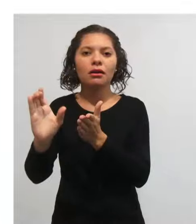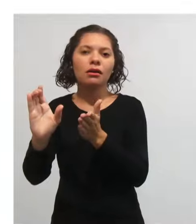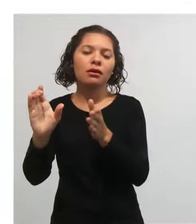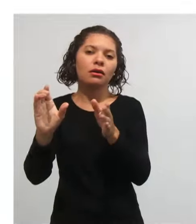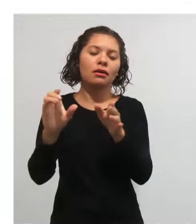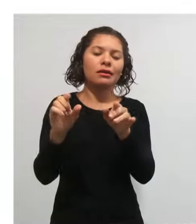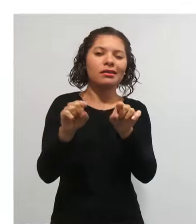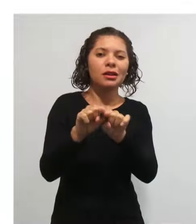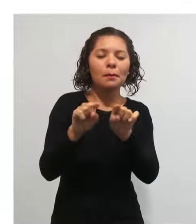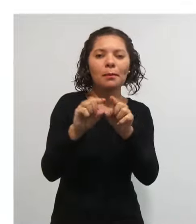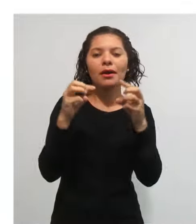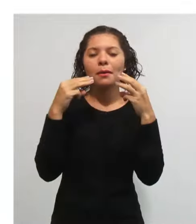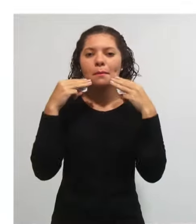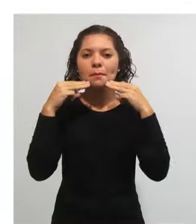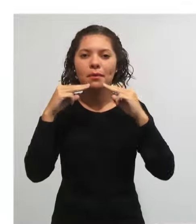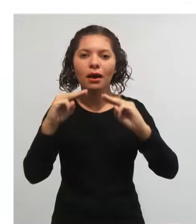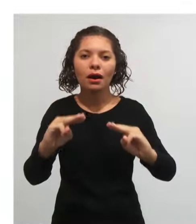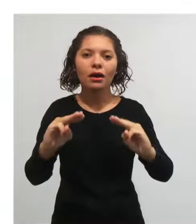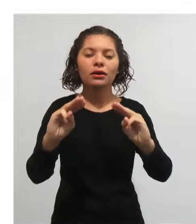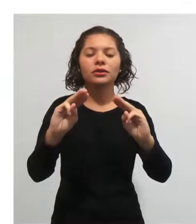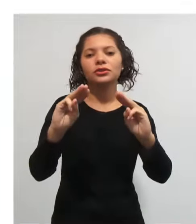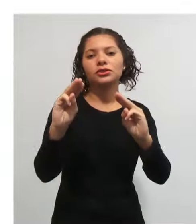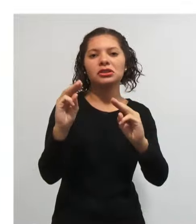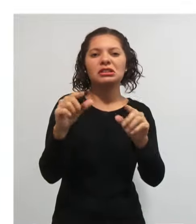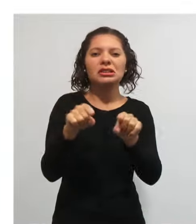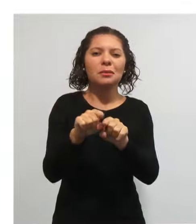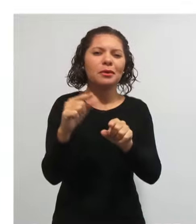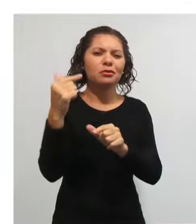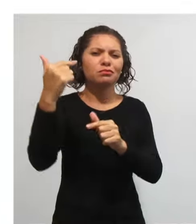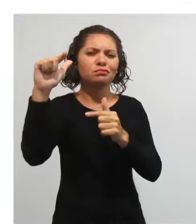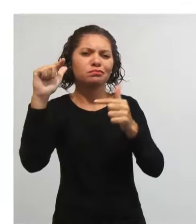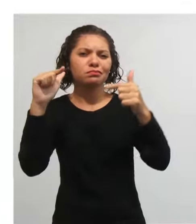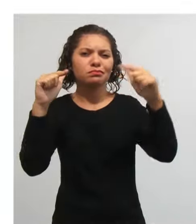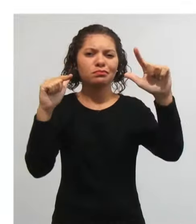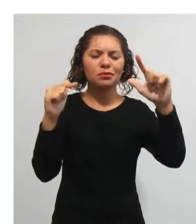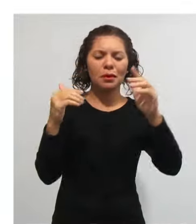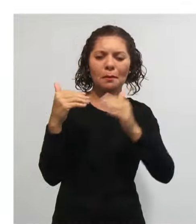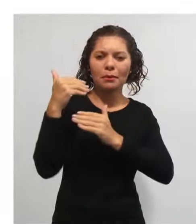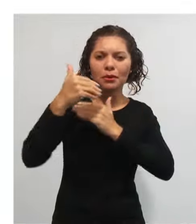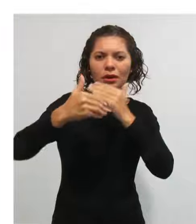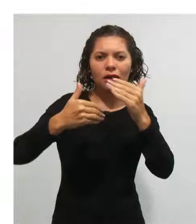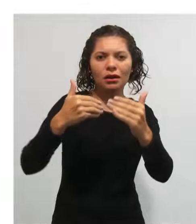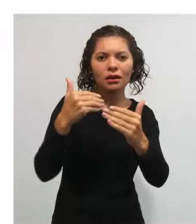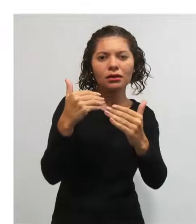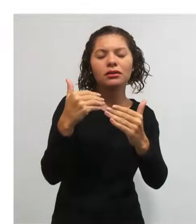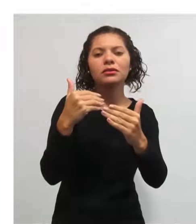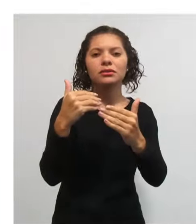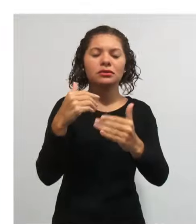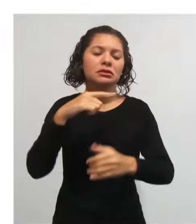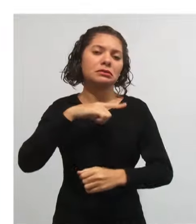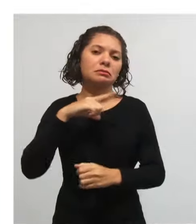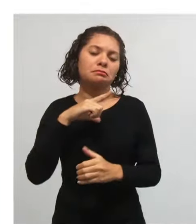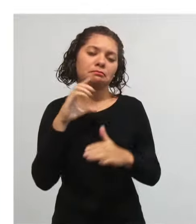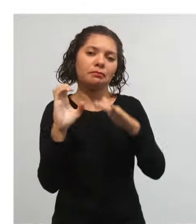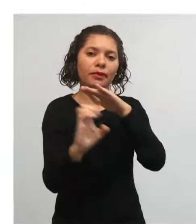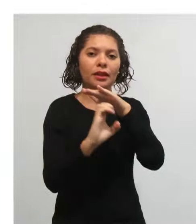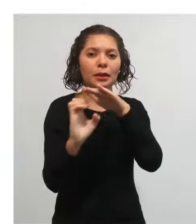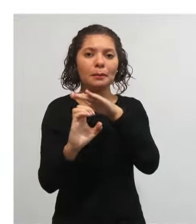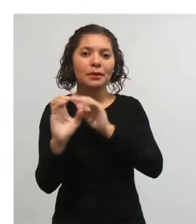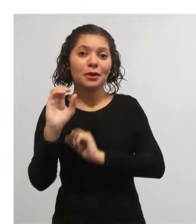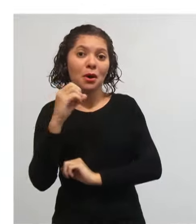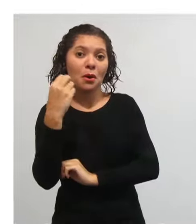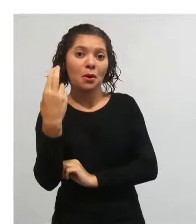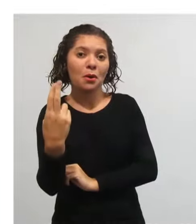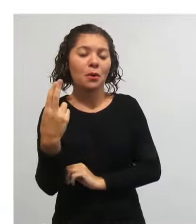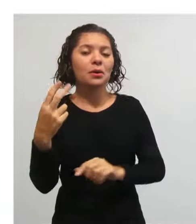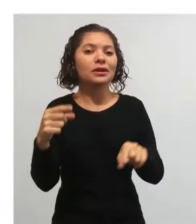marketing ou outros processos aí organizacionais que venham a surgir Tá certo ou ainda